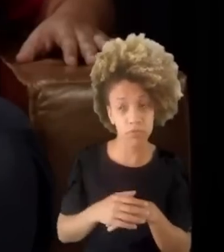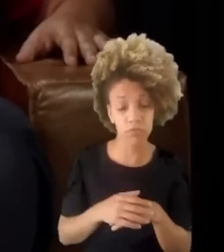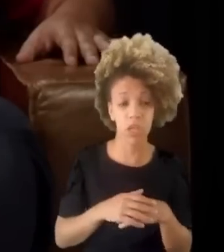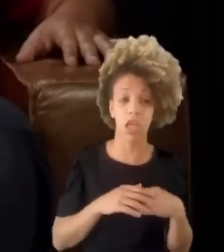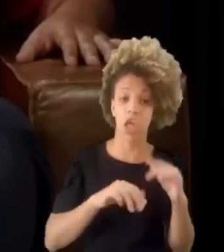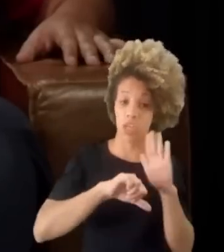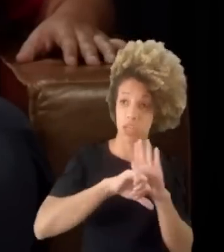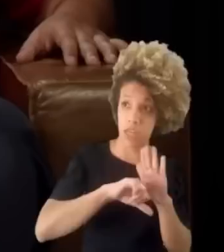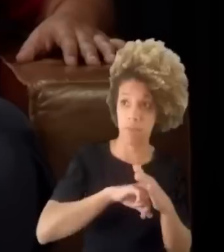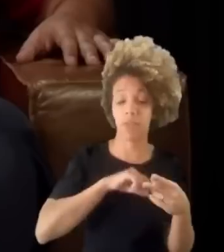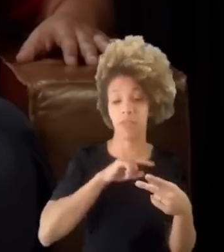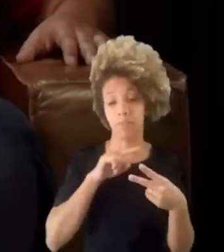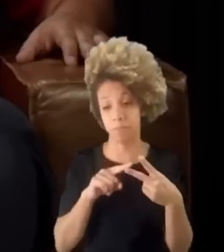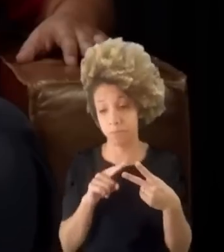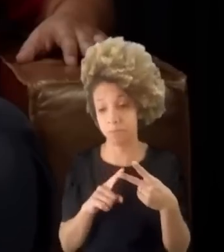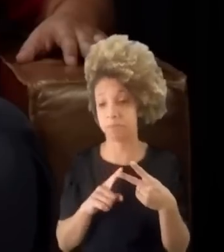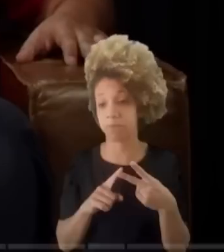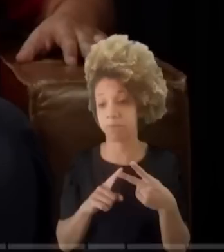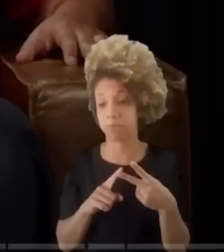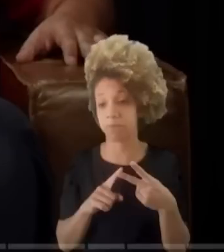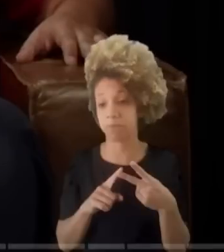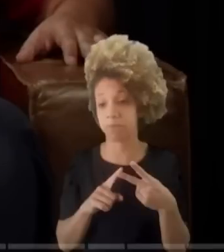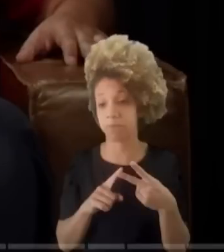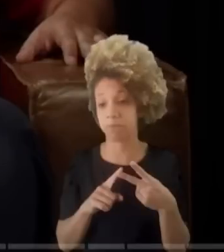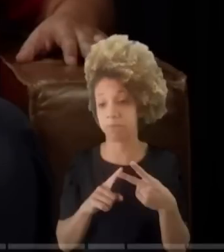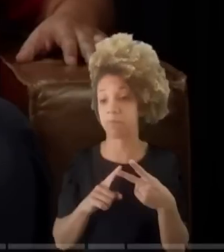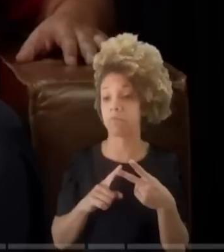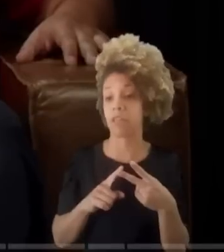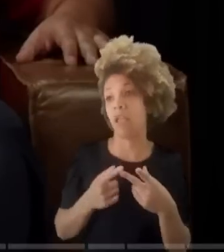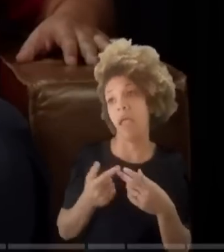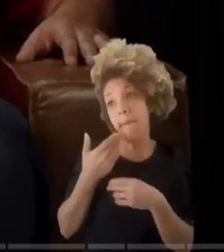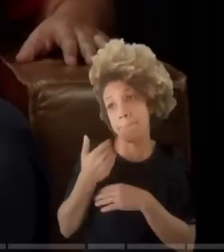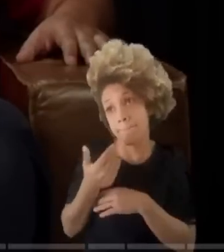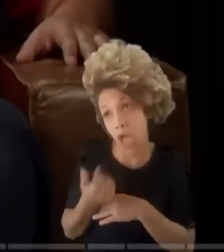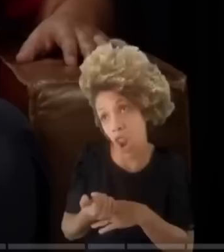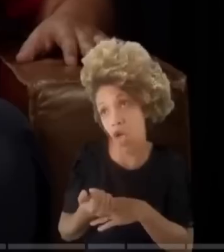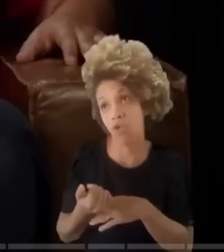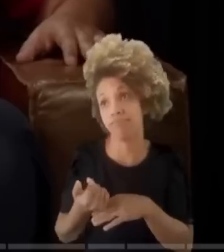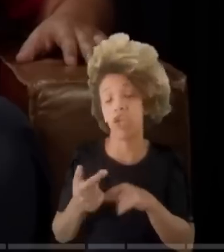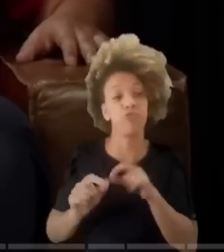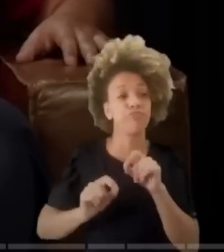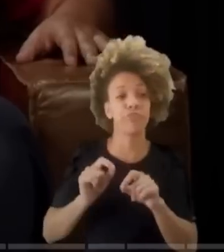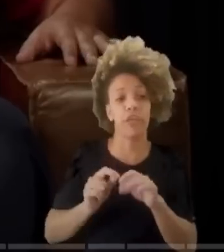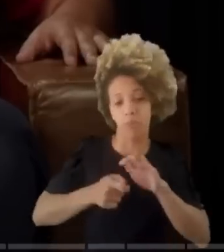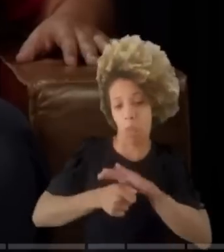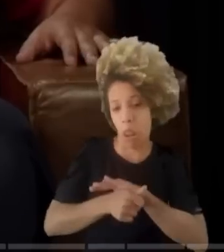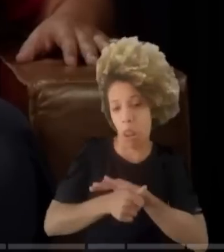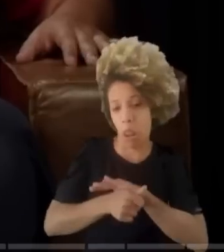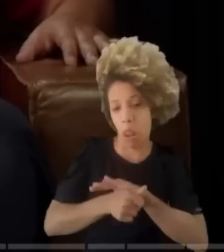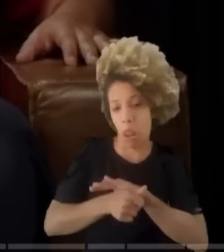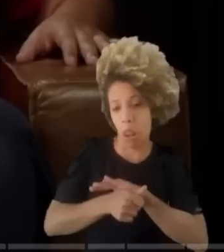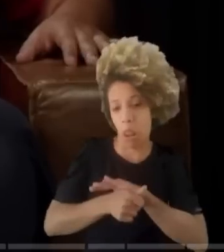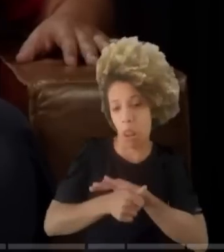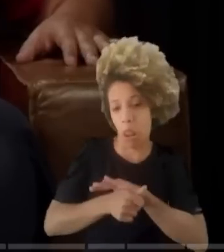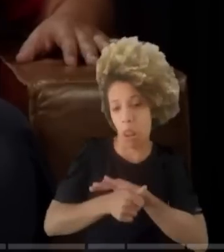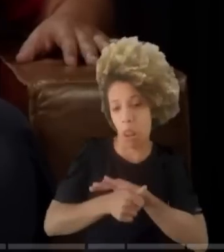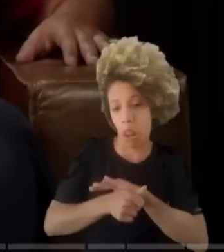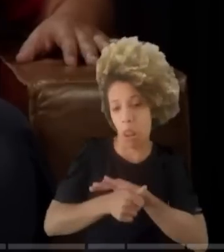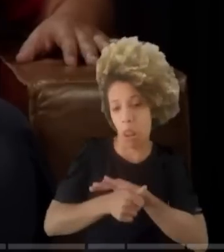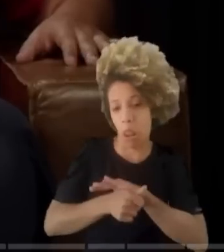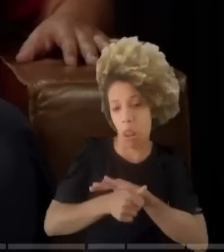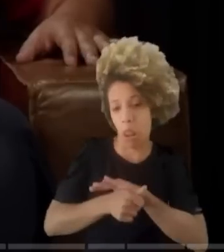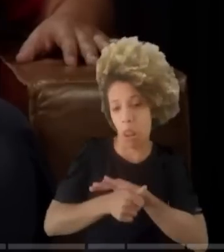eu falo de Jesus Cristo eu falo sobre é mais facilmente do céu que é o que